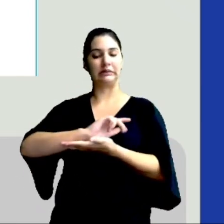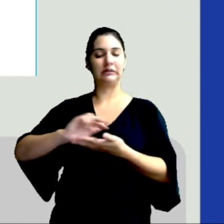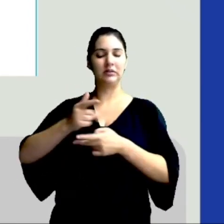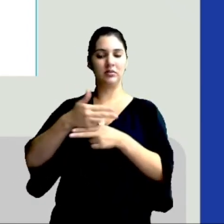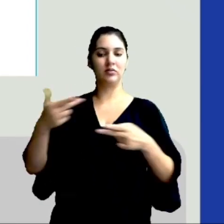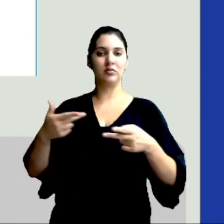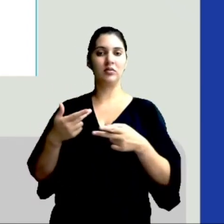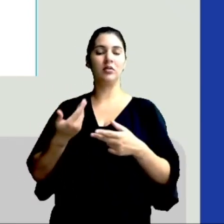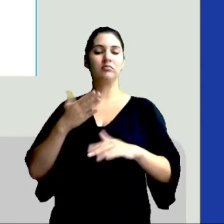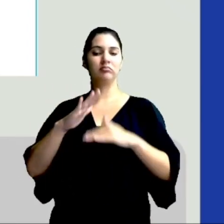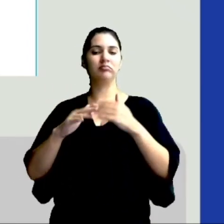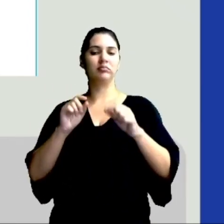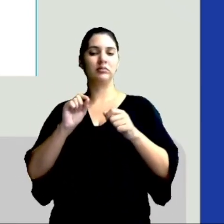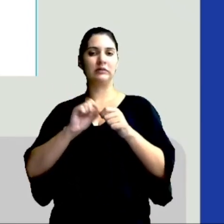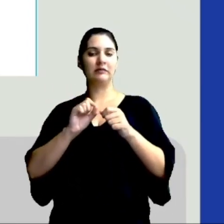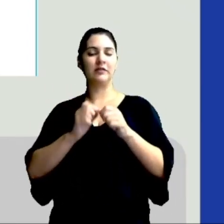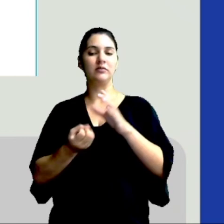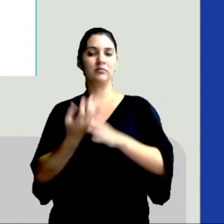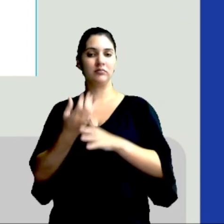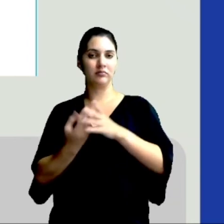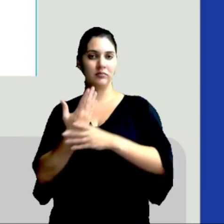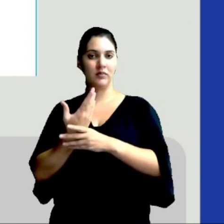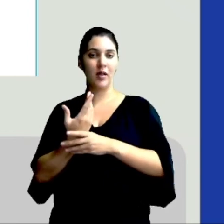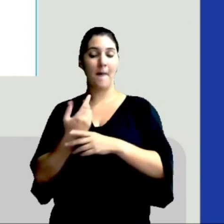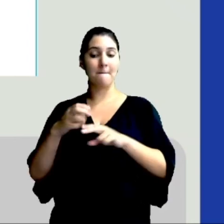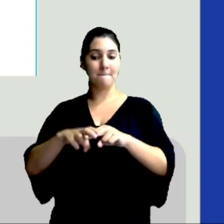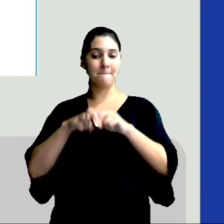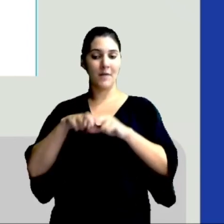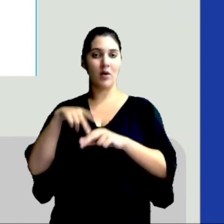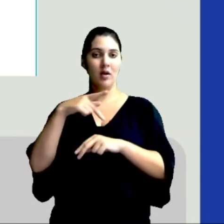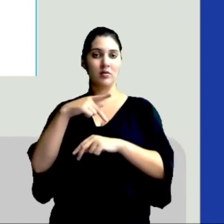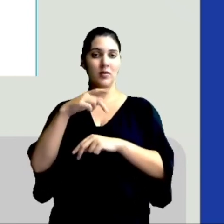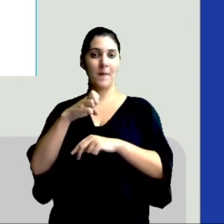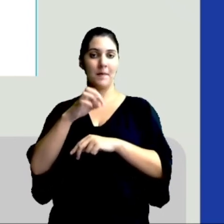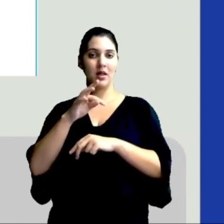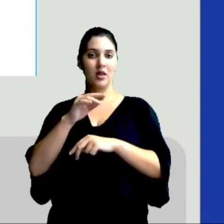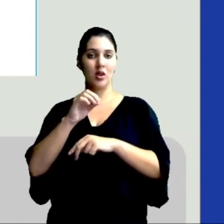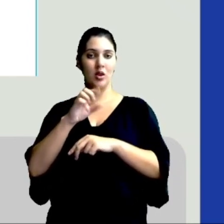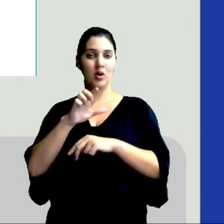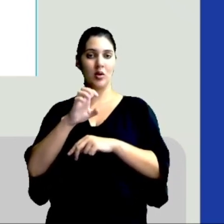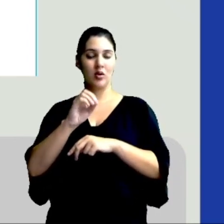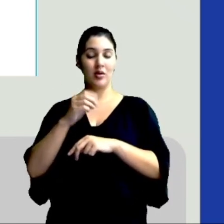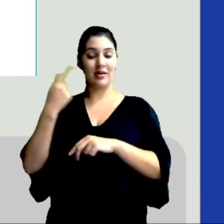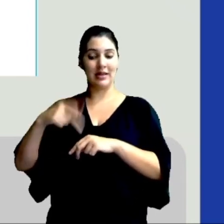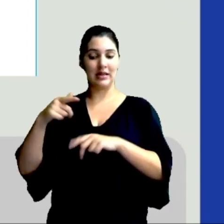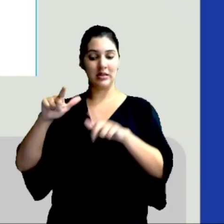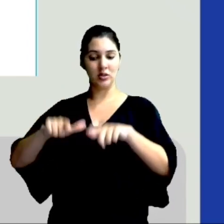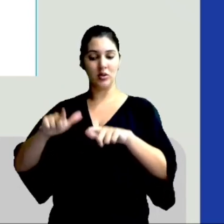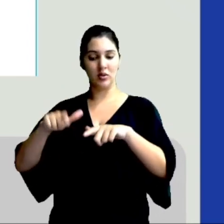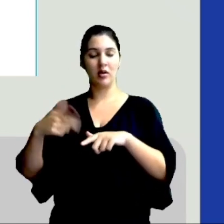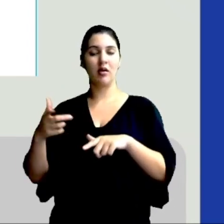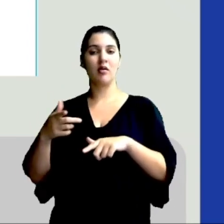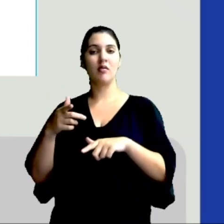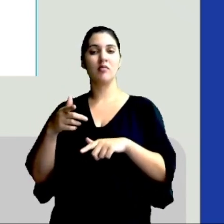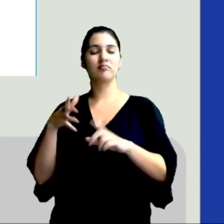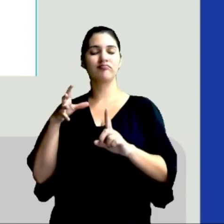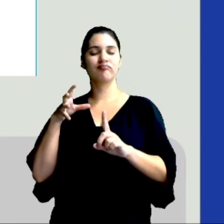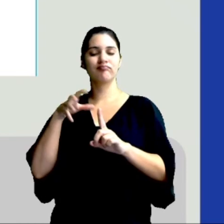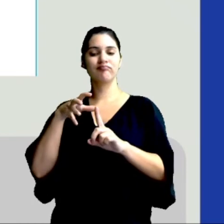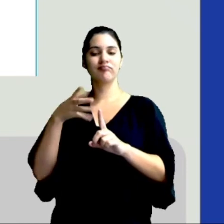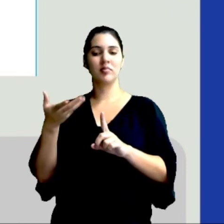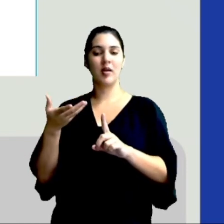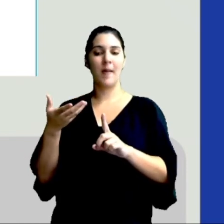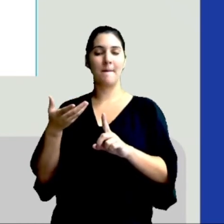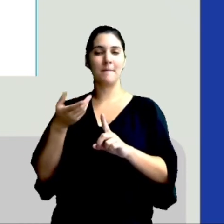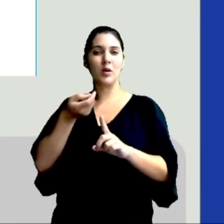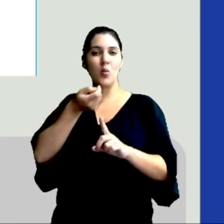que são produzidas através do petróleo, e essa região no Oriente Médio ela concentra